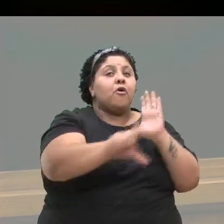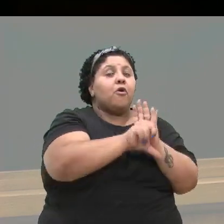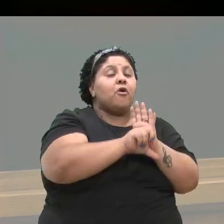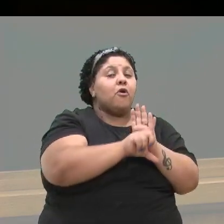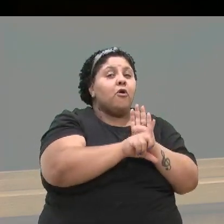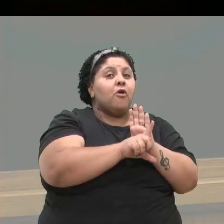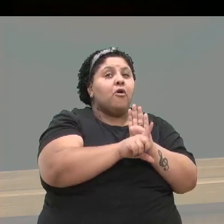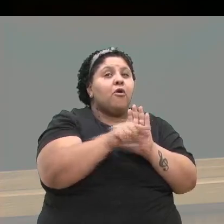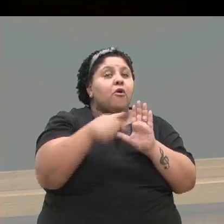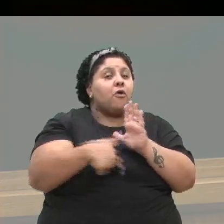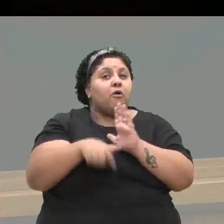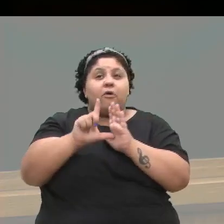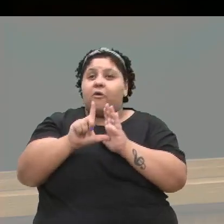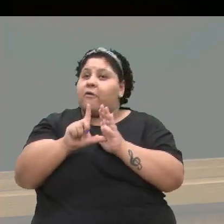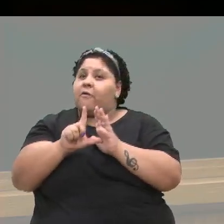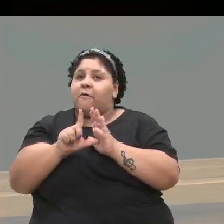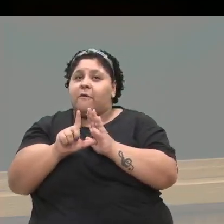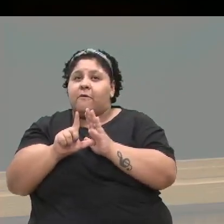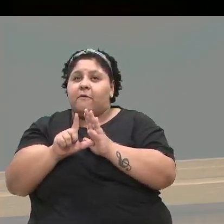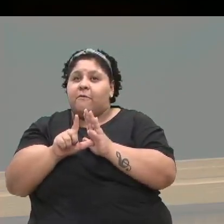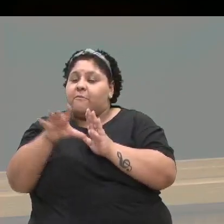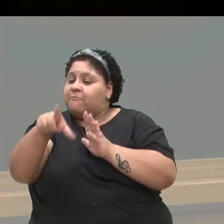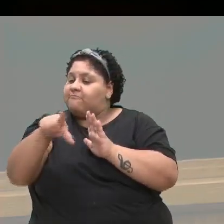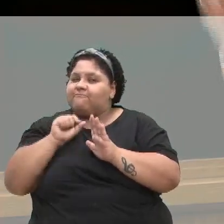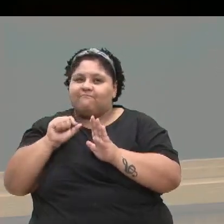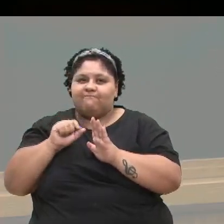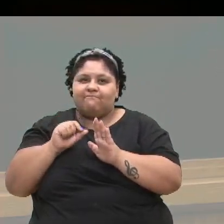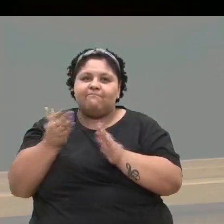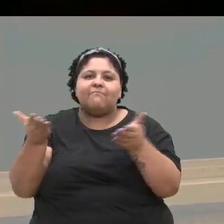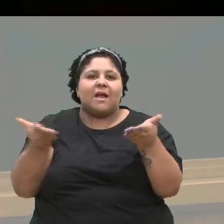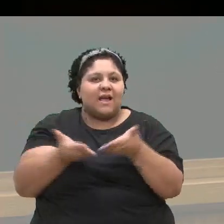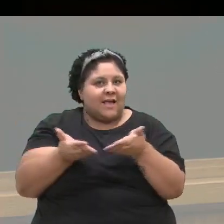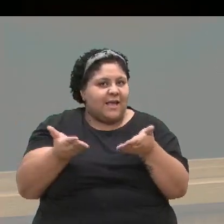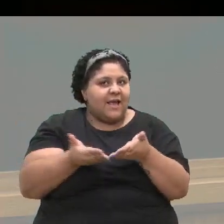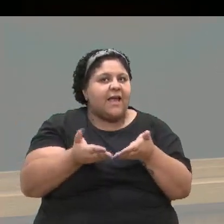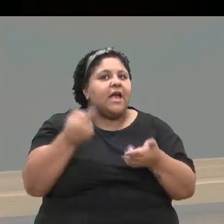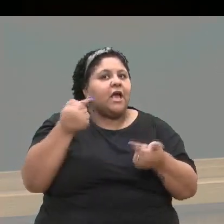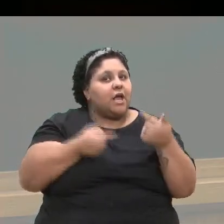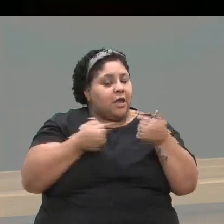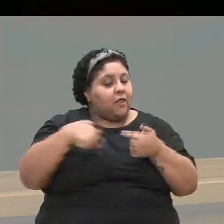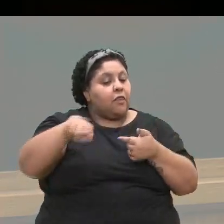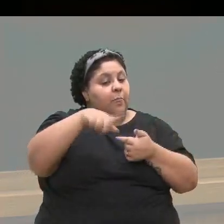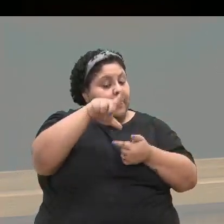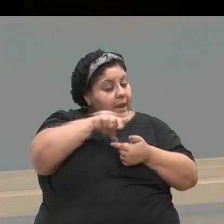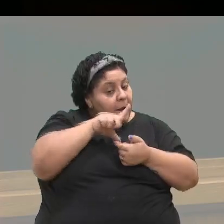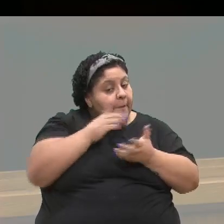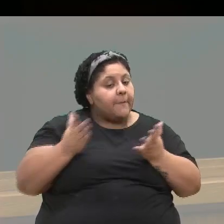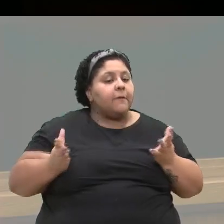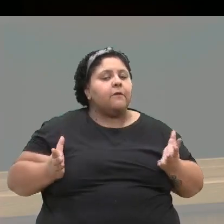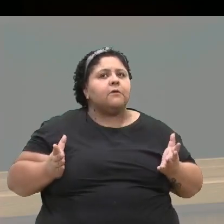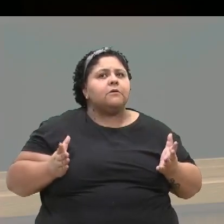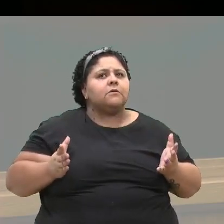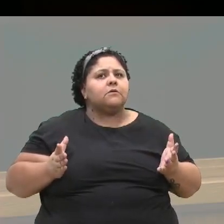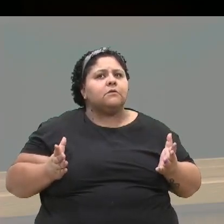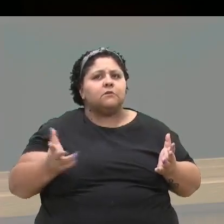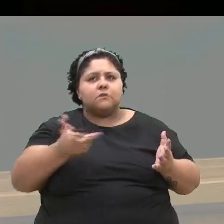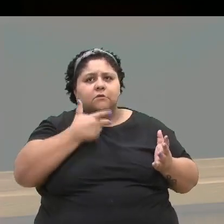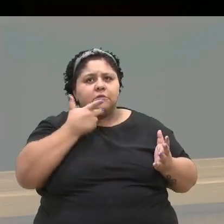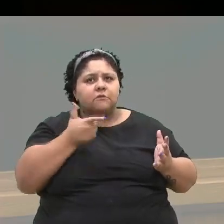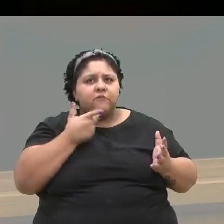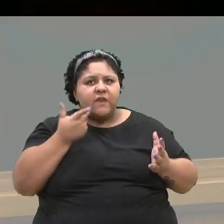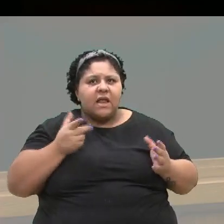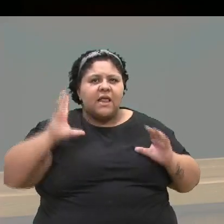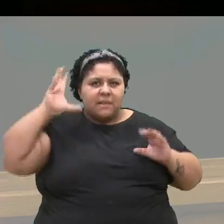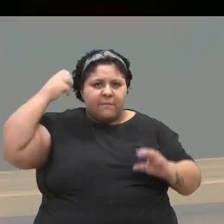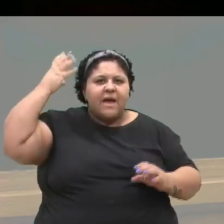que antes não foi definido. Então, debate aqui nós temos. Sim, vamos falar da Marielle, sim.